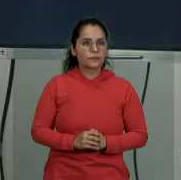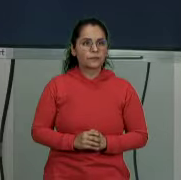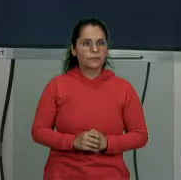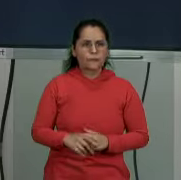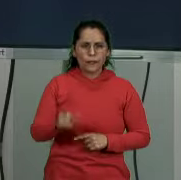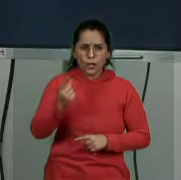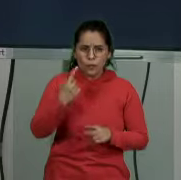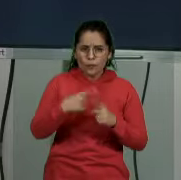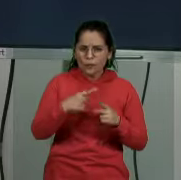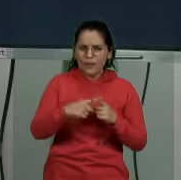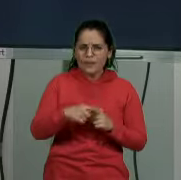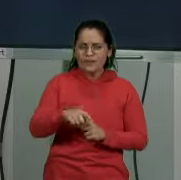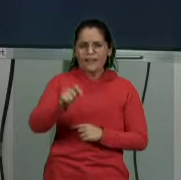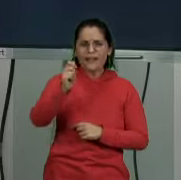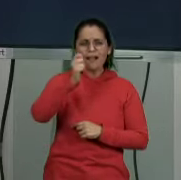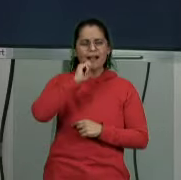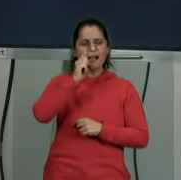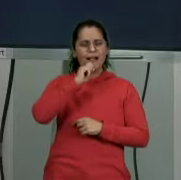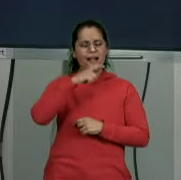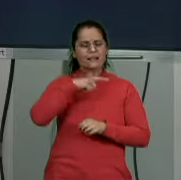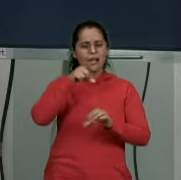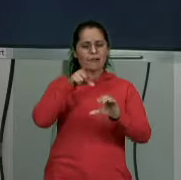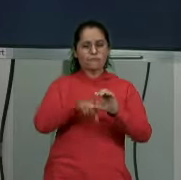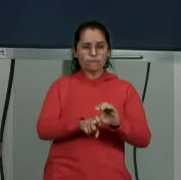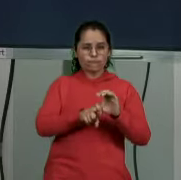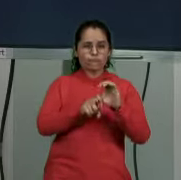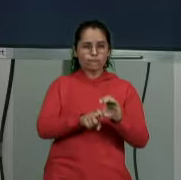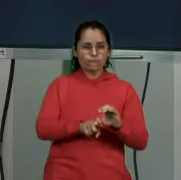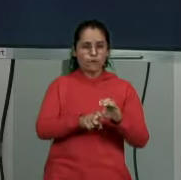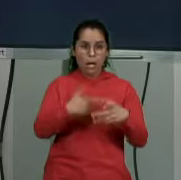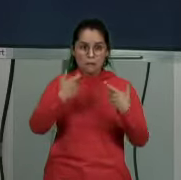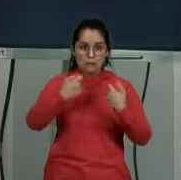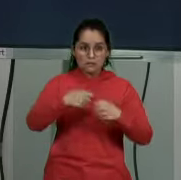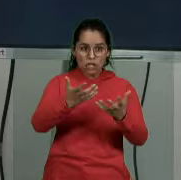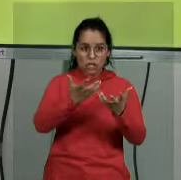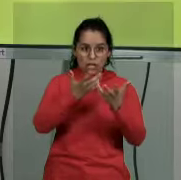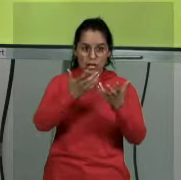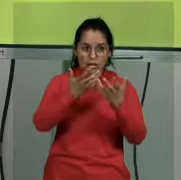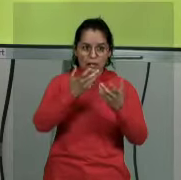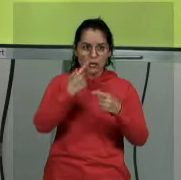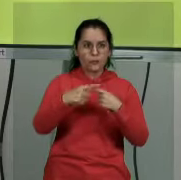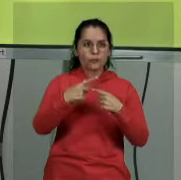Por que as drogas causam dependência?